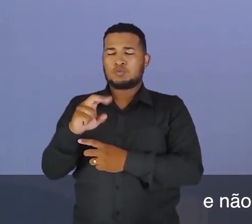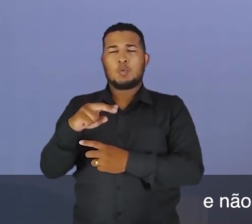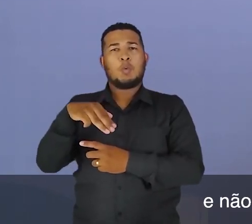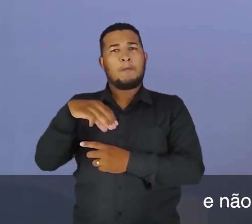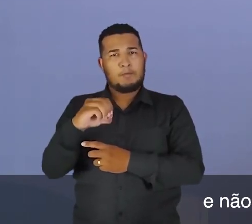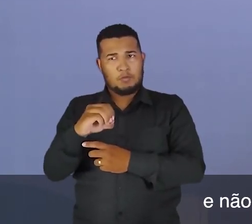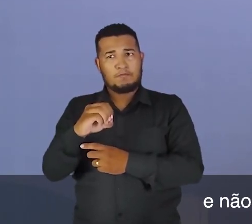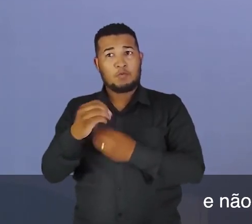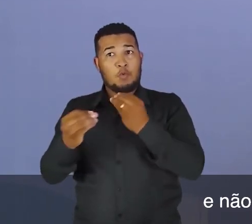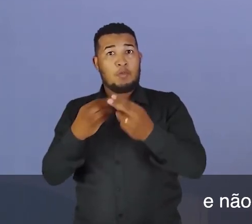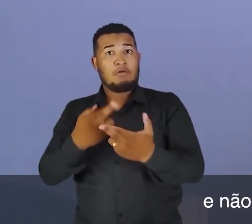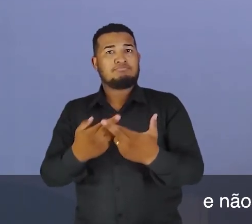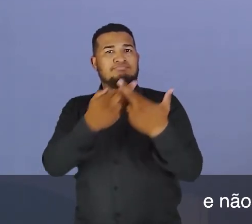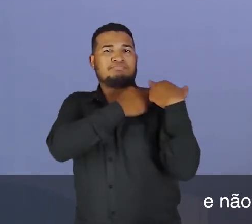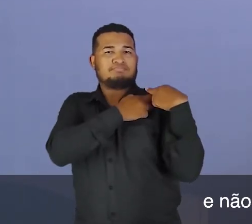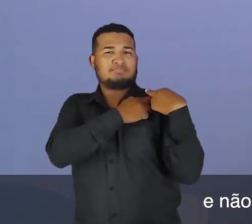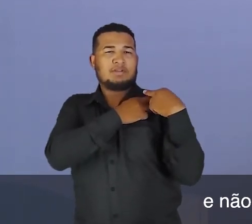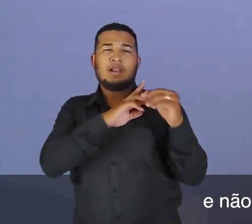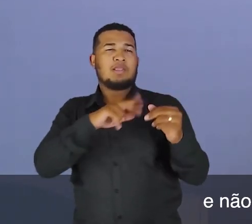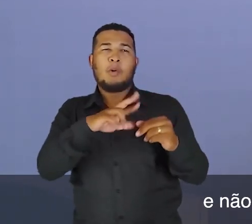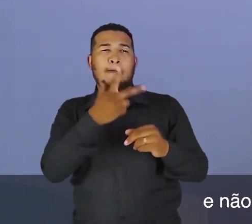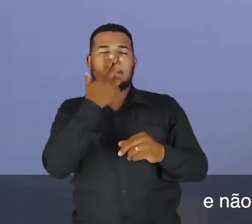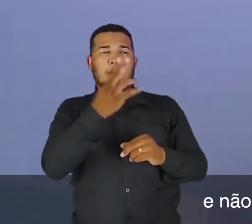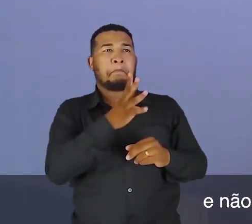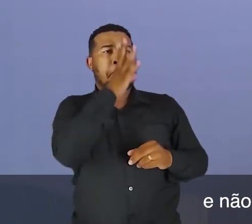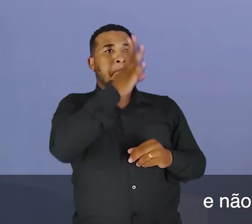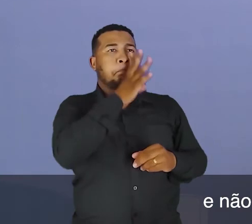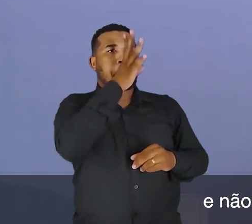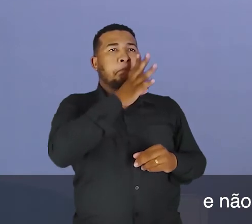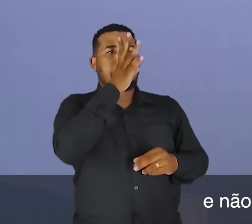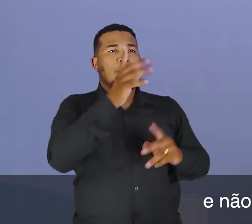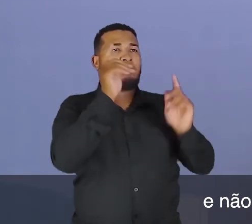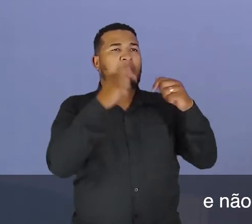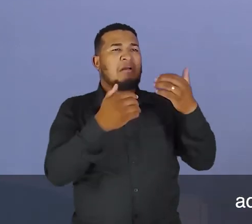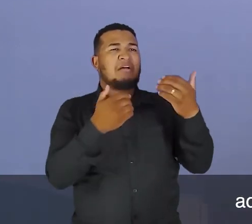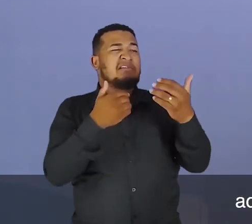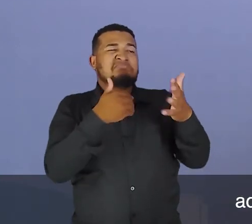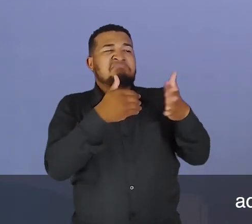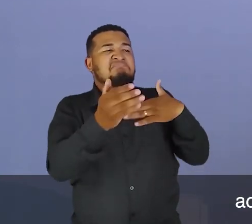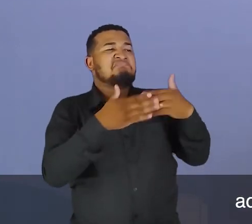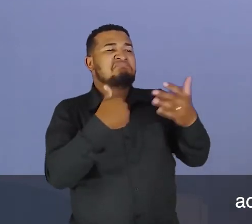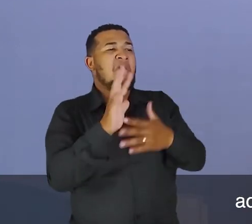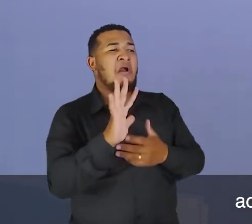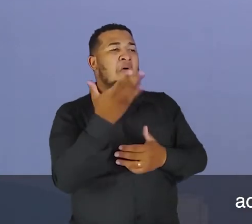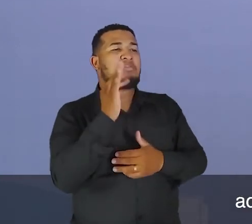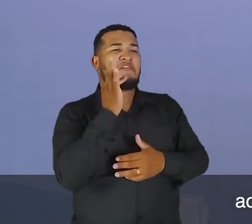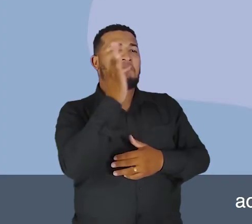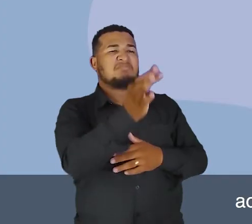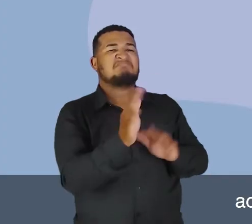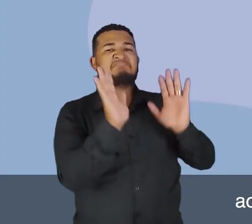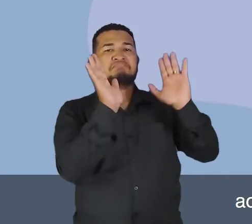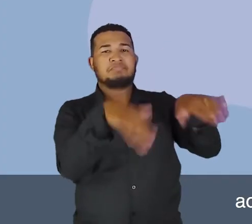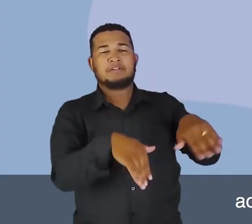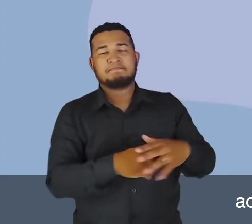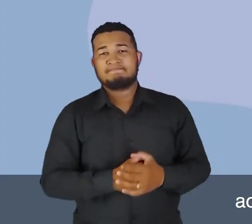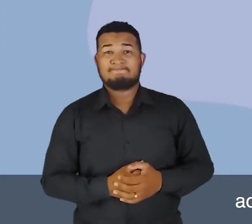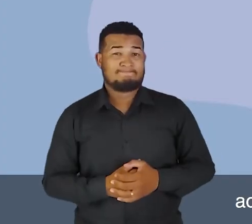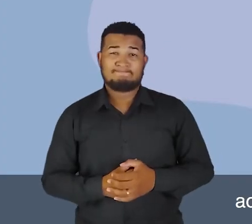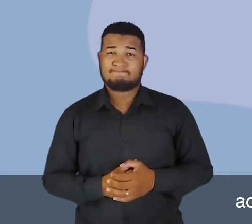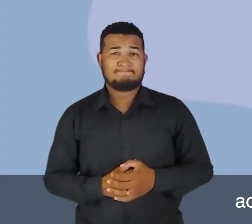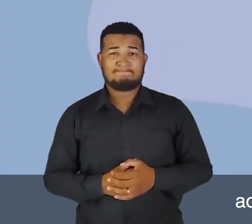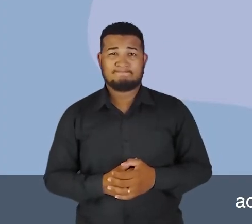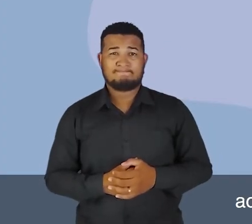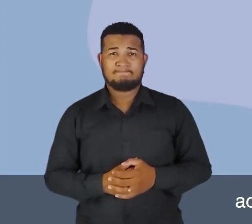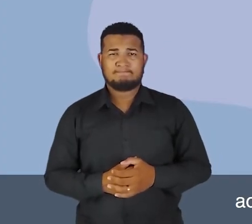e não simplesmente um descarte sem se preocupar com o que vai acontecer. Olhem só. E